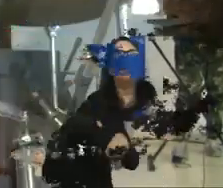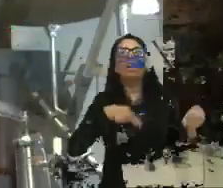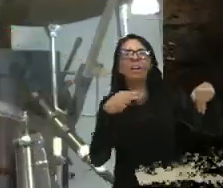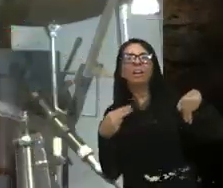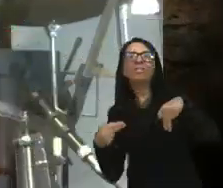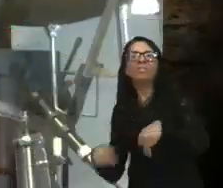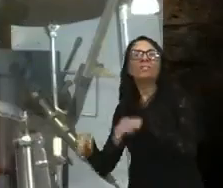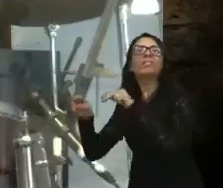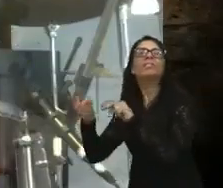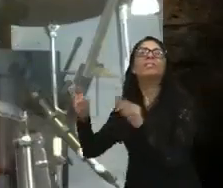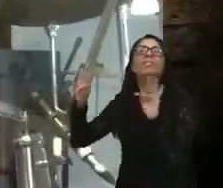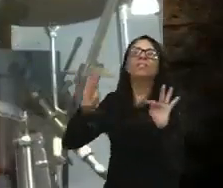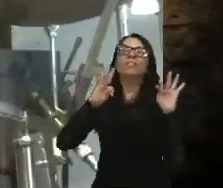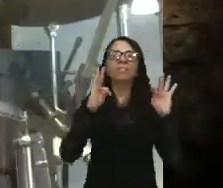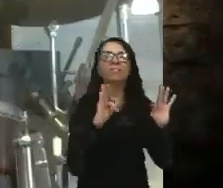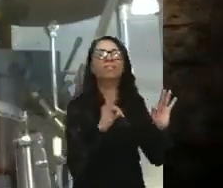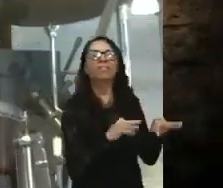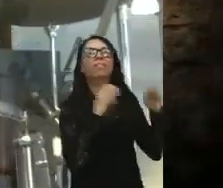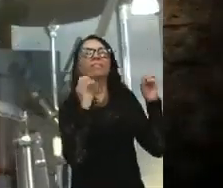santo.